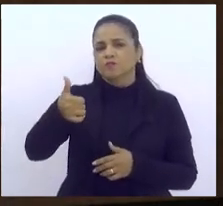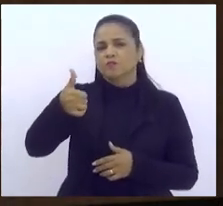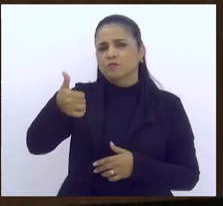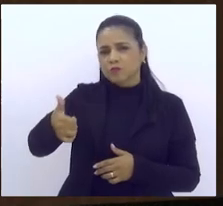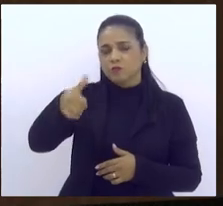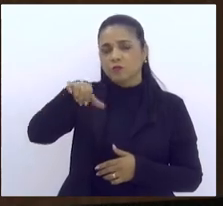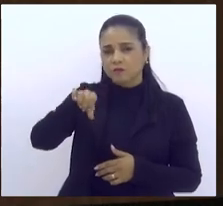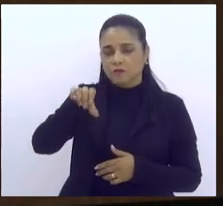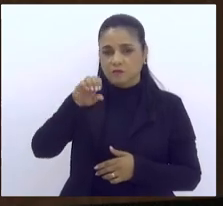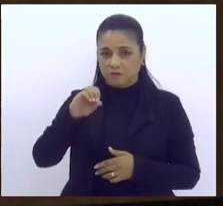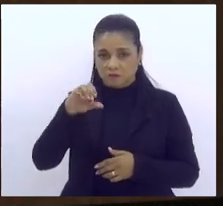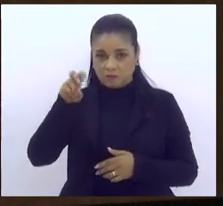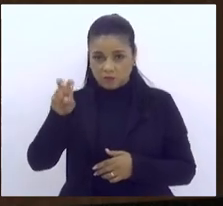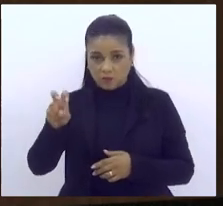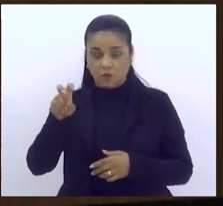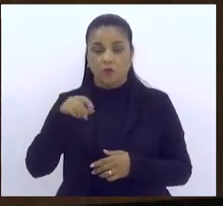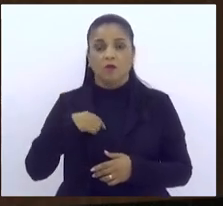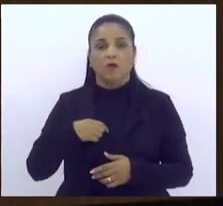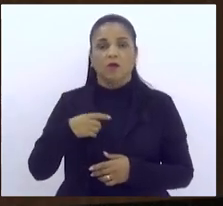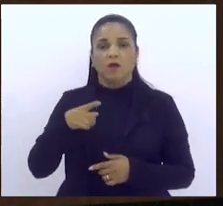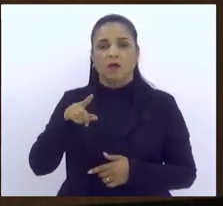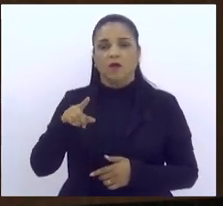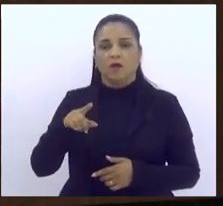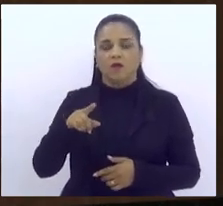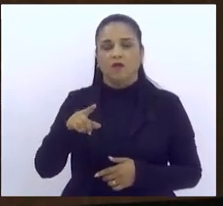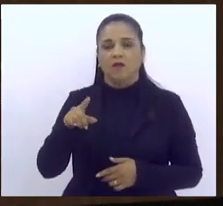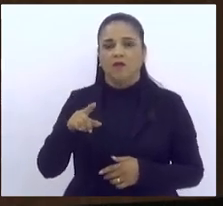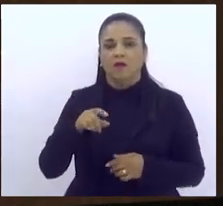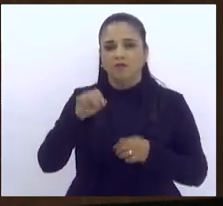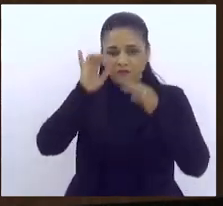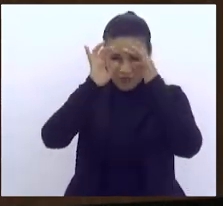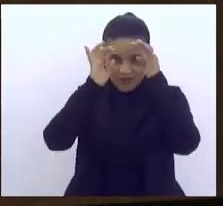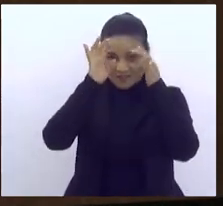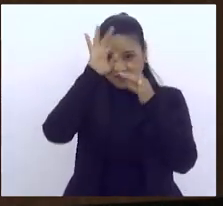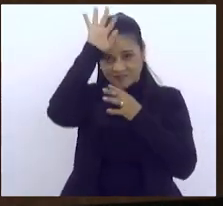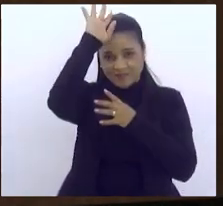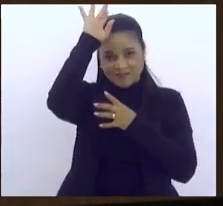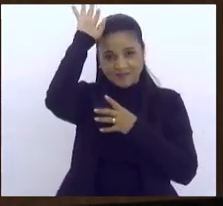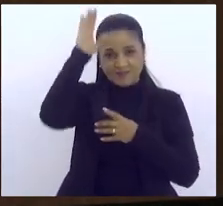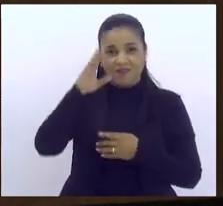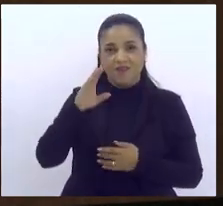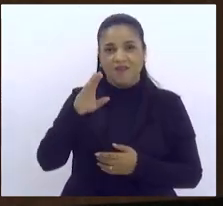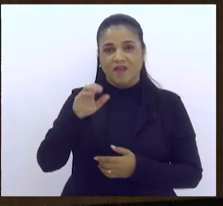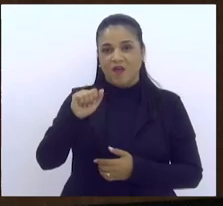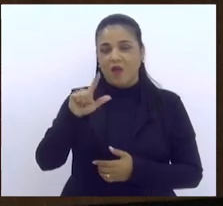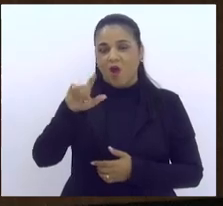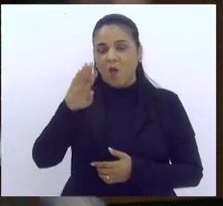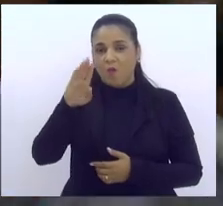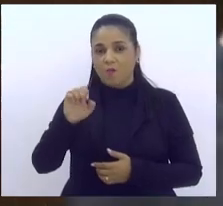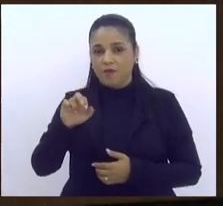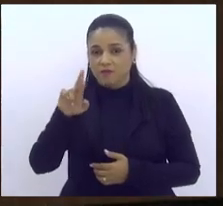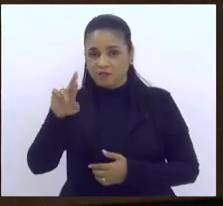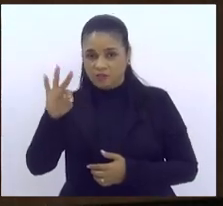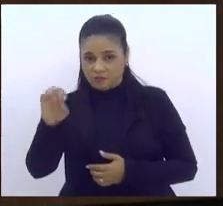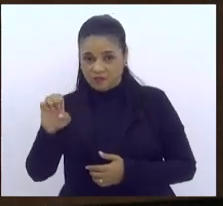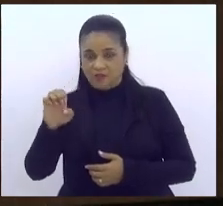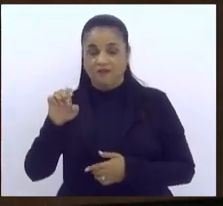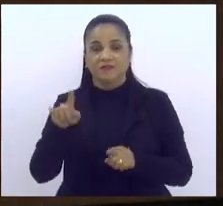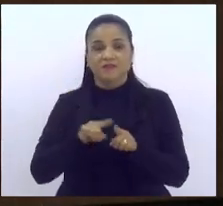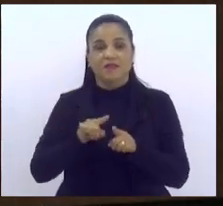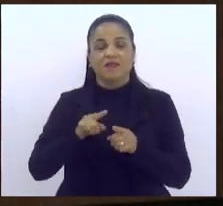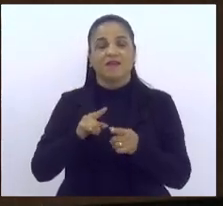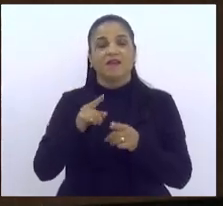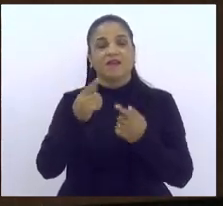4 artigos que foram revolucionários para o mundo da ciência, inclusive um artigo que fala sobre a teoria da relatividade. Eu,